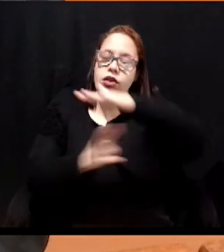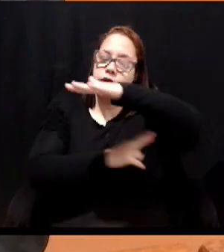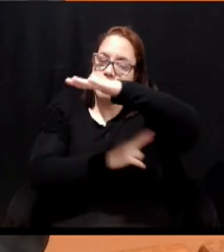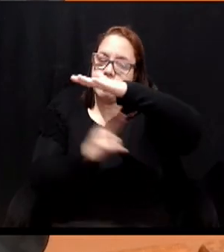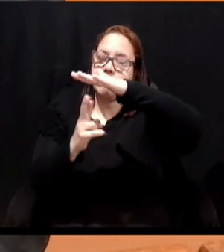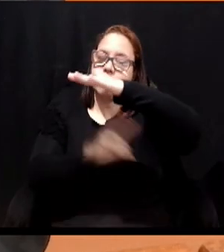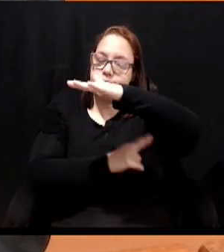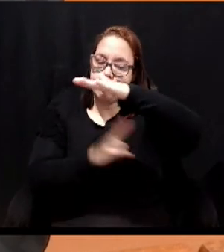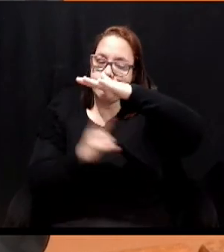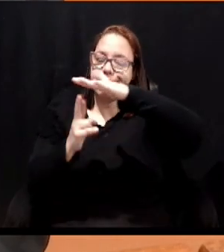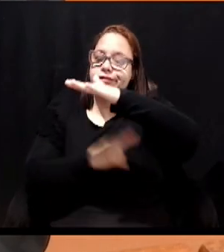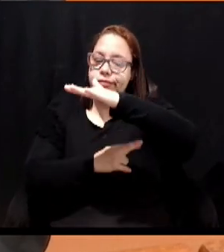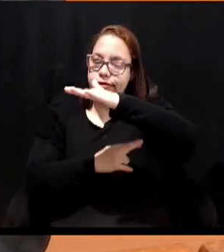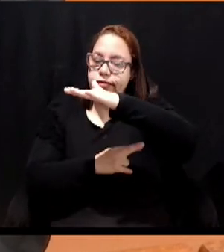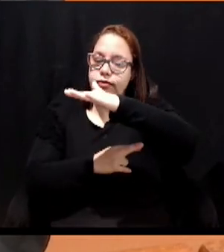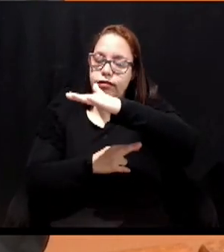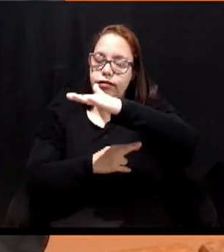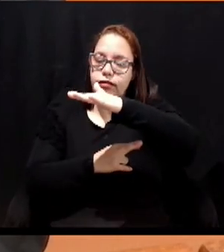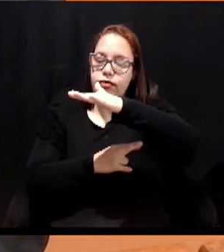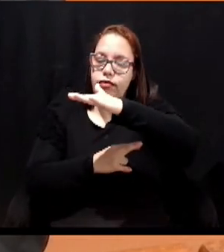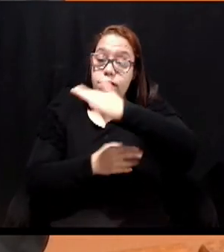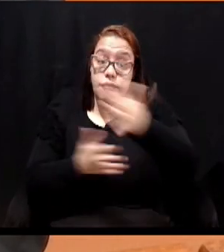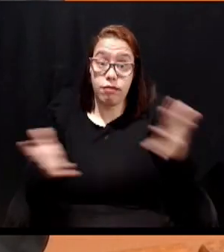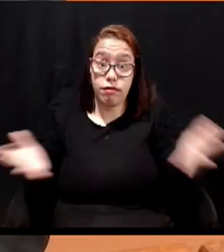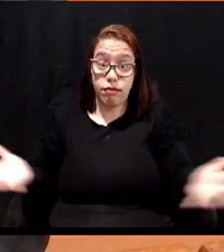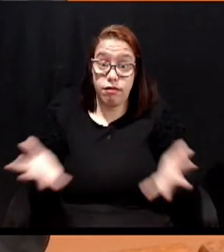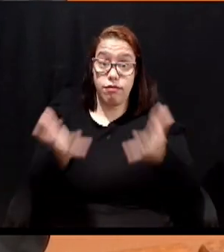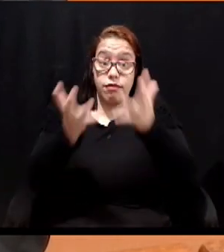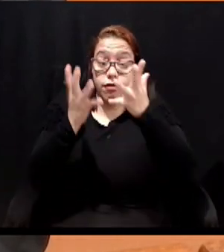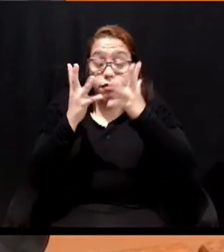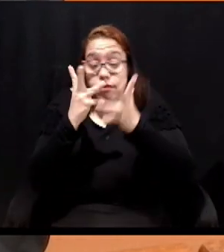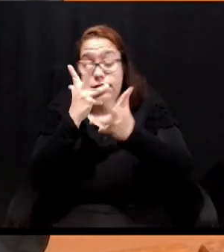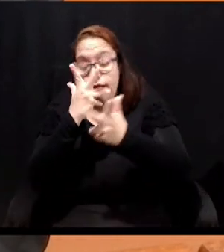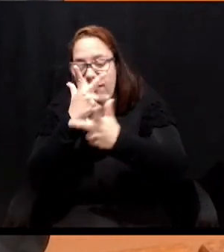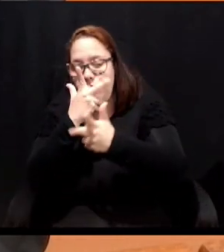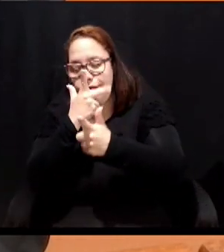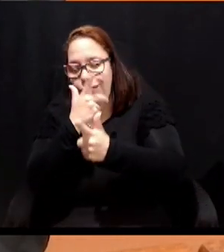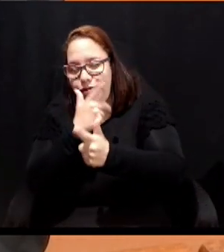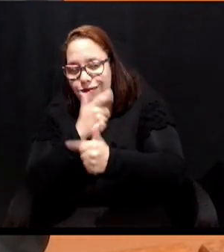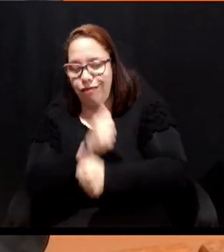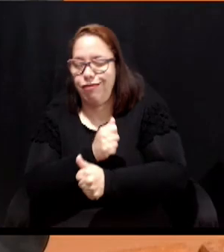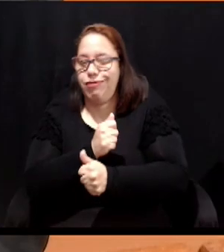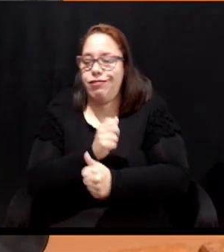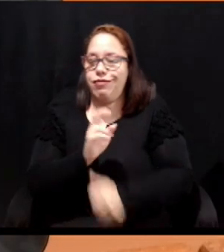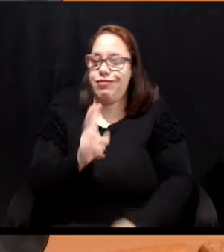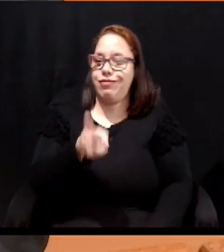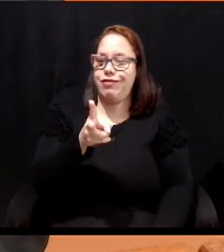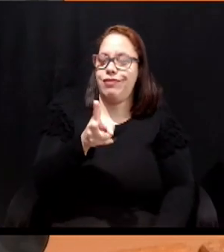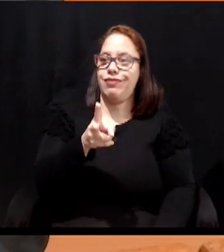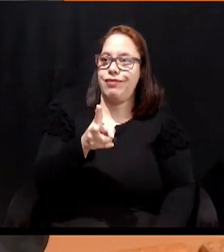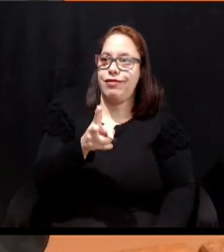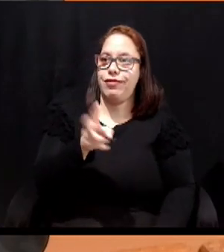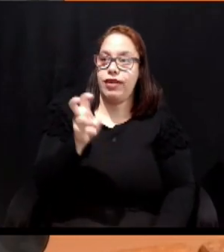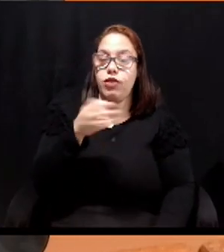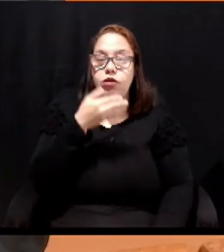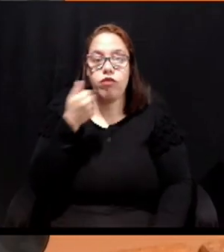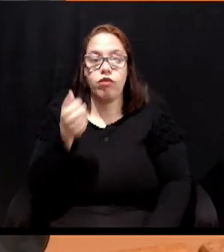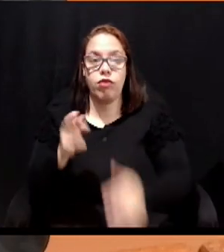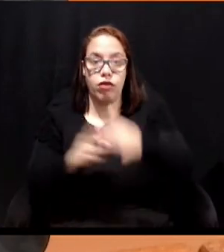elas são extremamente pujantes, bonitas, né? Estão figurando sempre entre as 5 melhores rodovias do